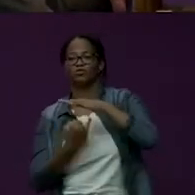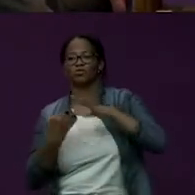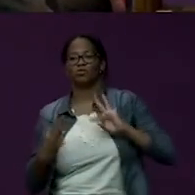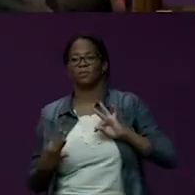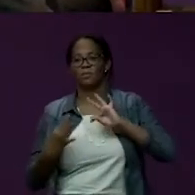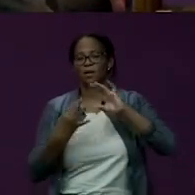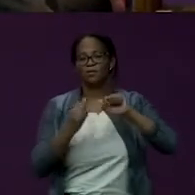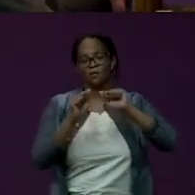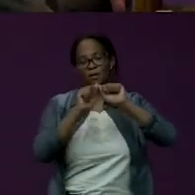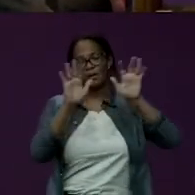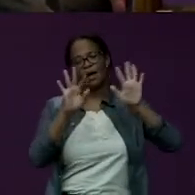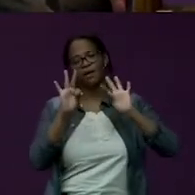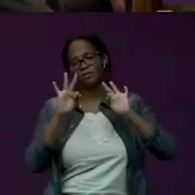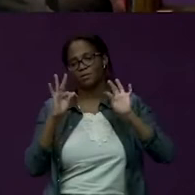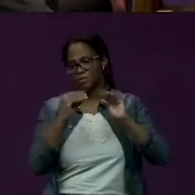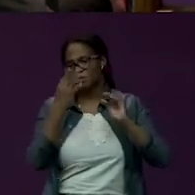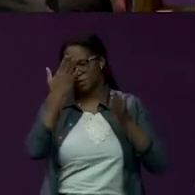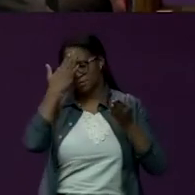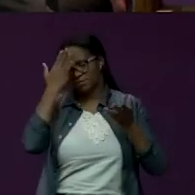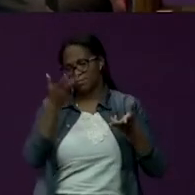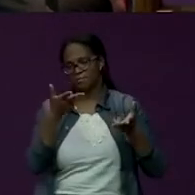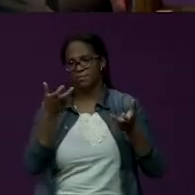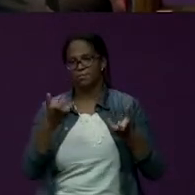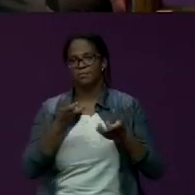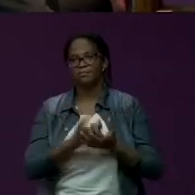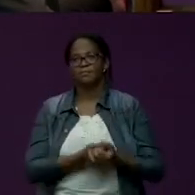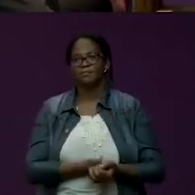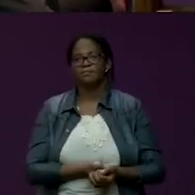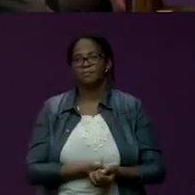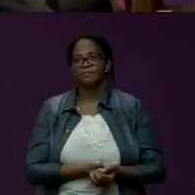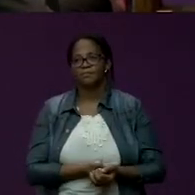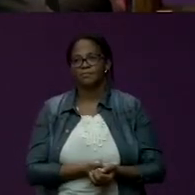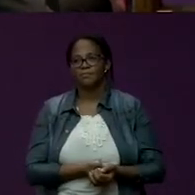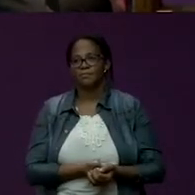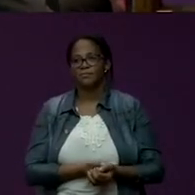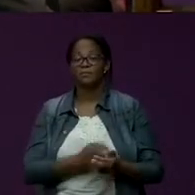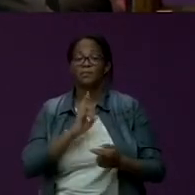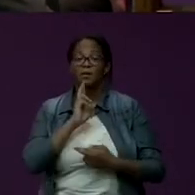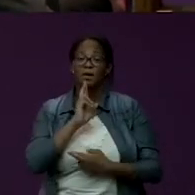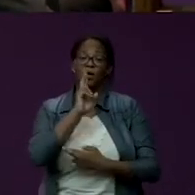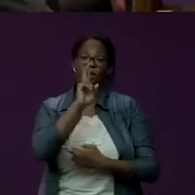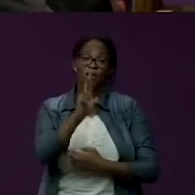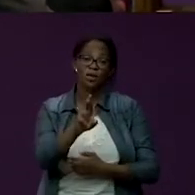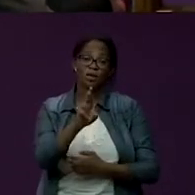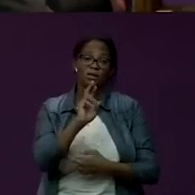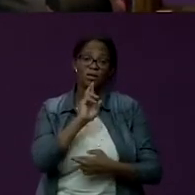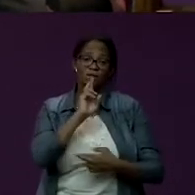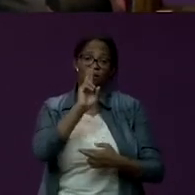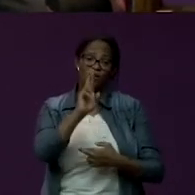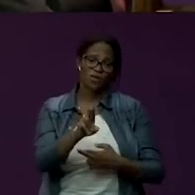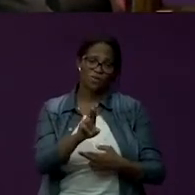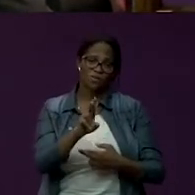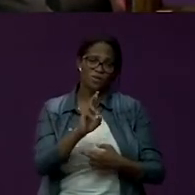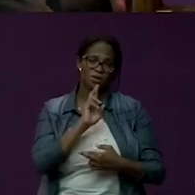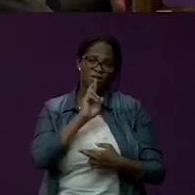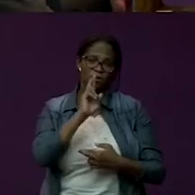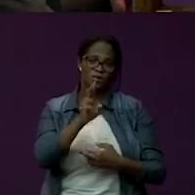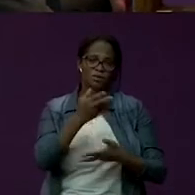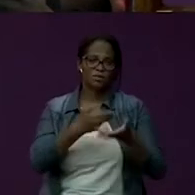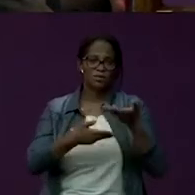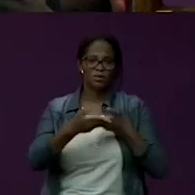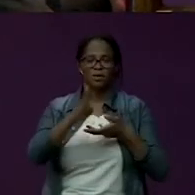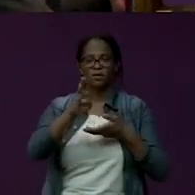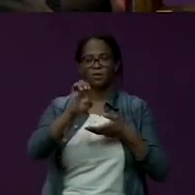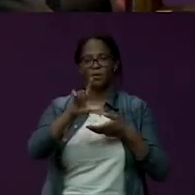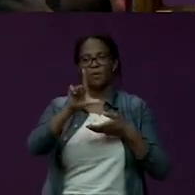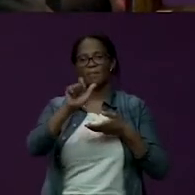claro para todo mundo também, né? E aí, respondendo a Bela, e respondendo, né, dialogando com a